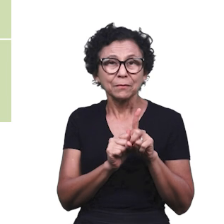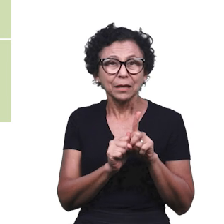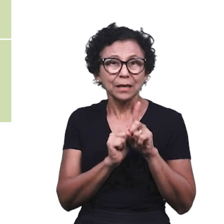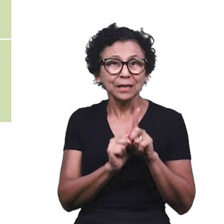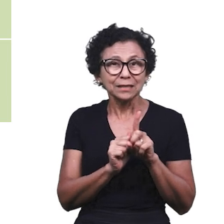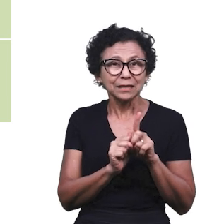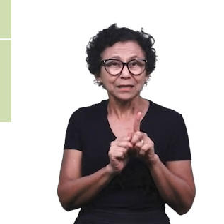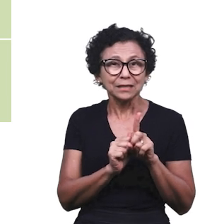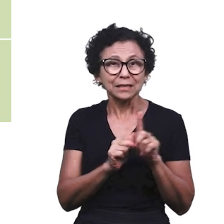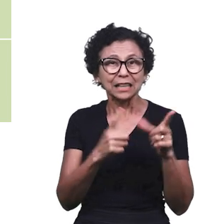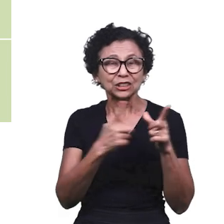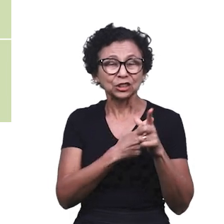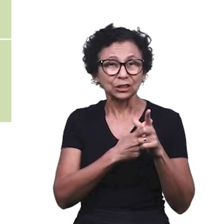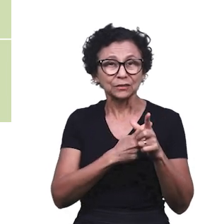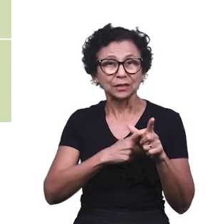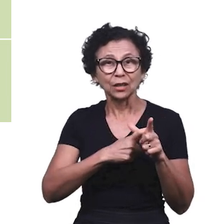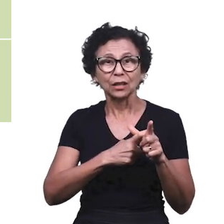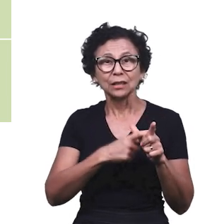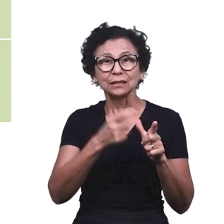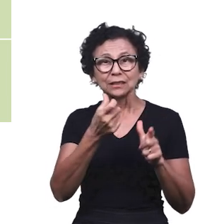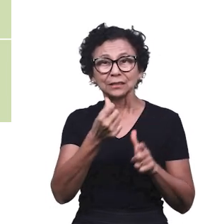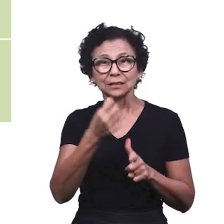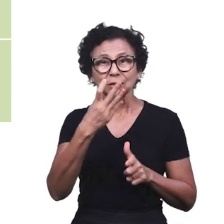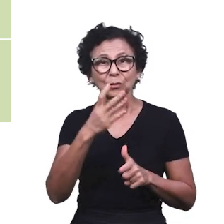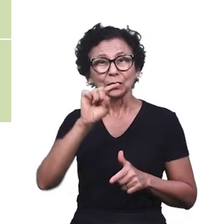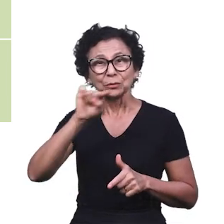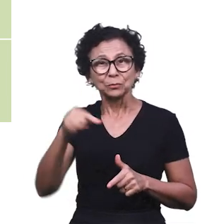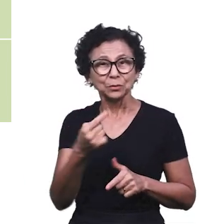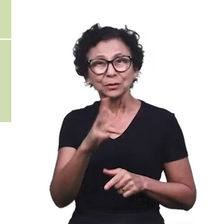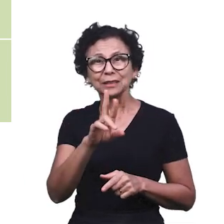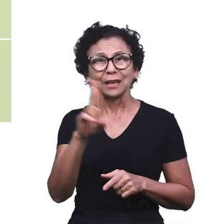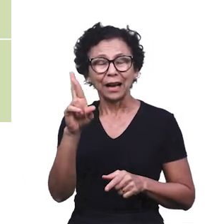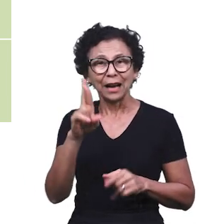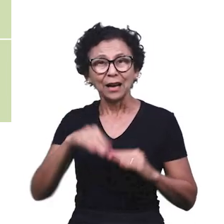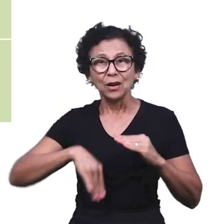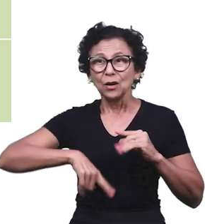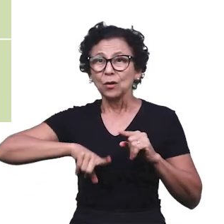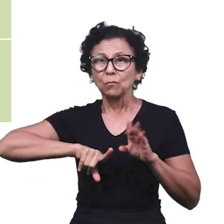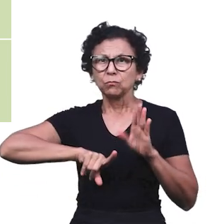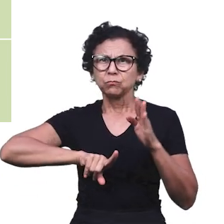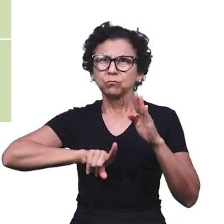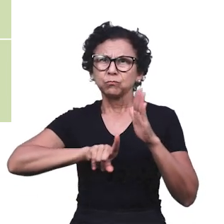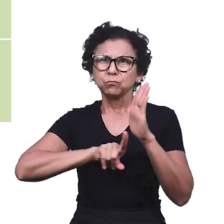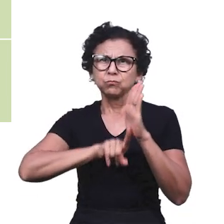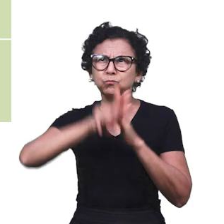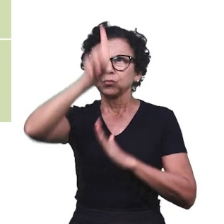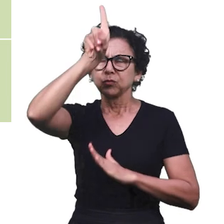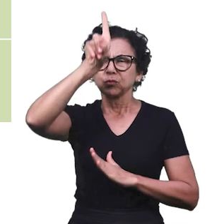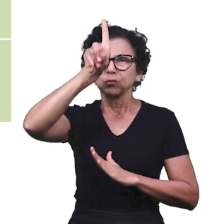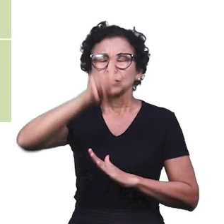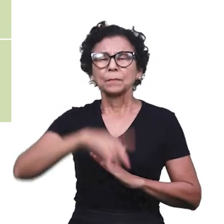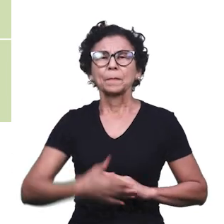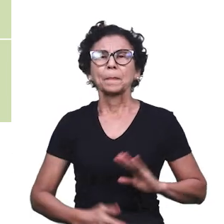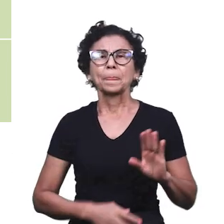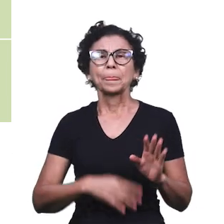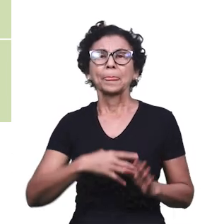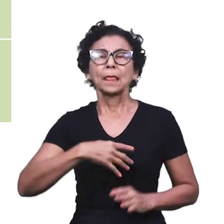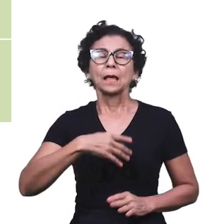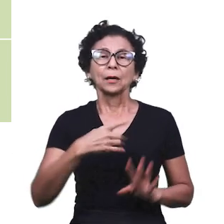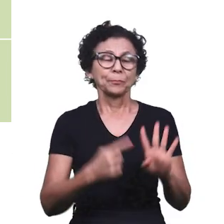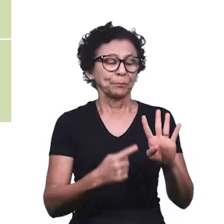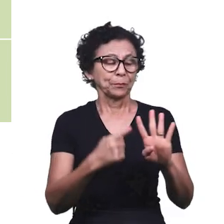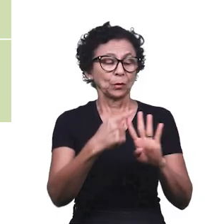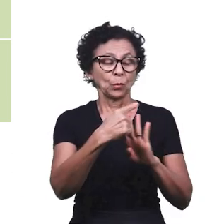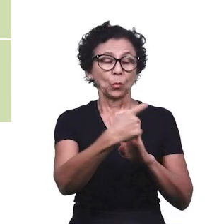meses depois, R$64 mil. Quando chegou no 4º mês, que